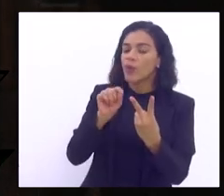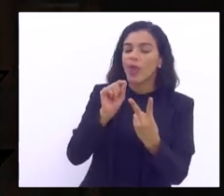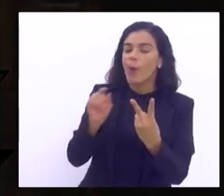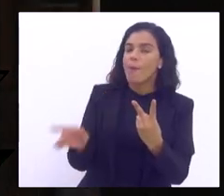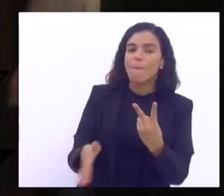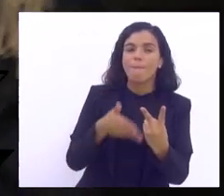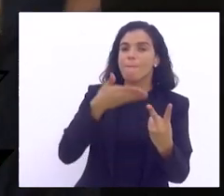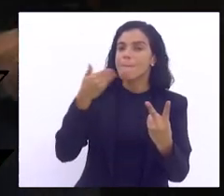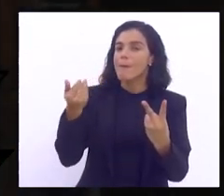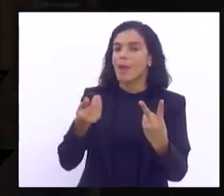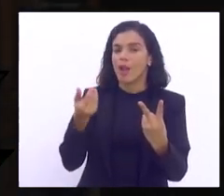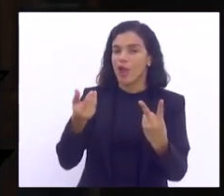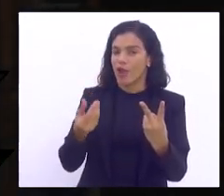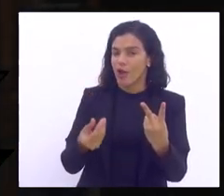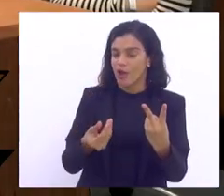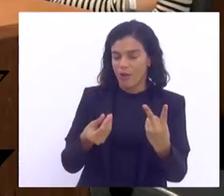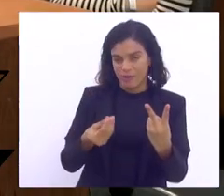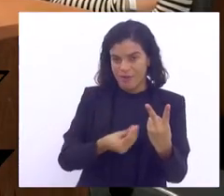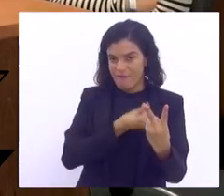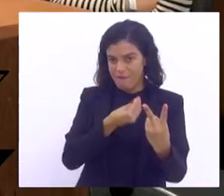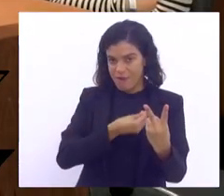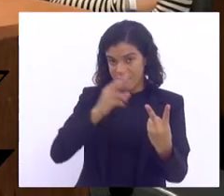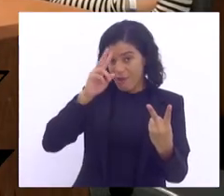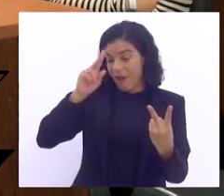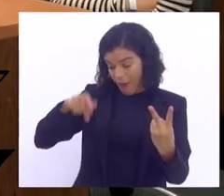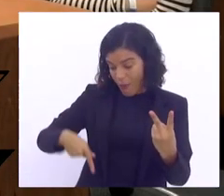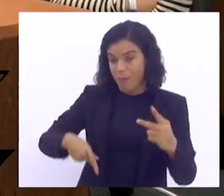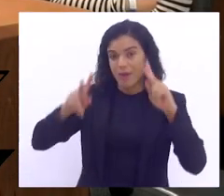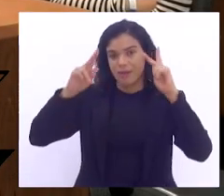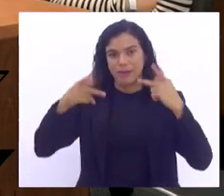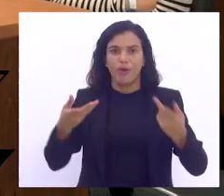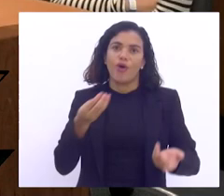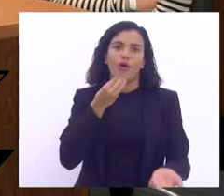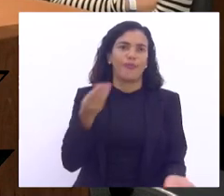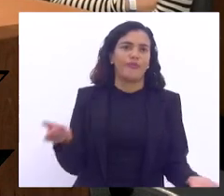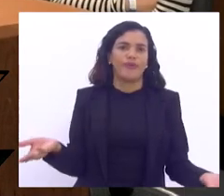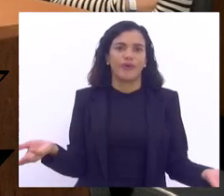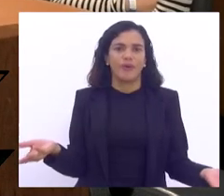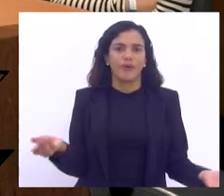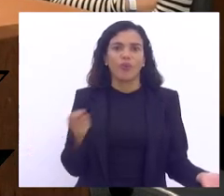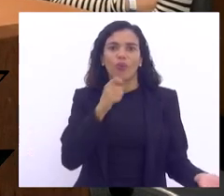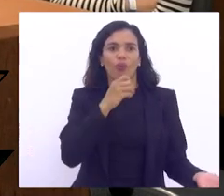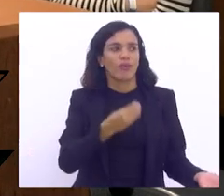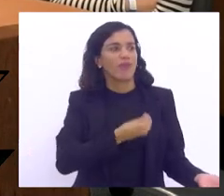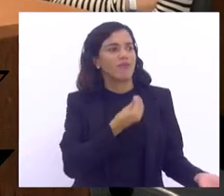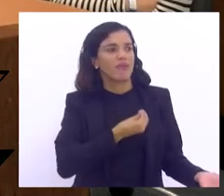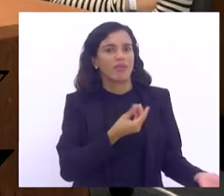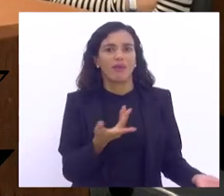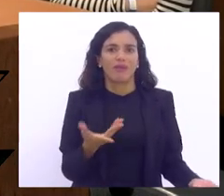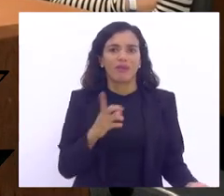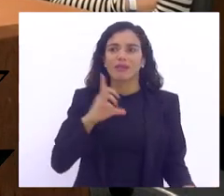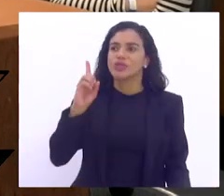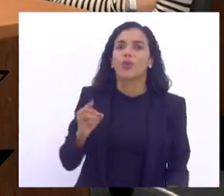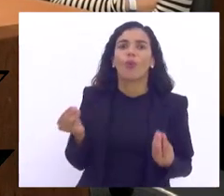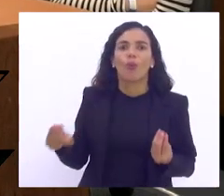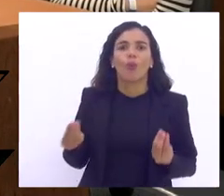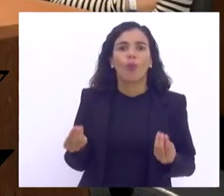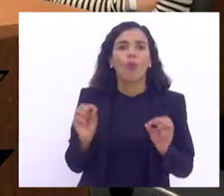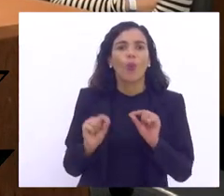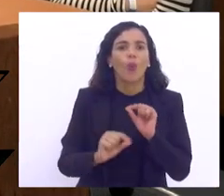bem a vida humana. Mas é lógico que é óbvio, né? Sem a vida, não há mais direito a nada.